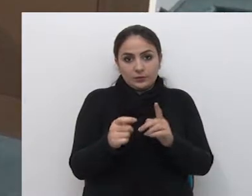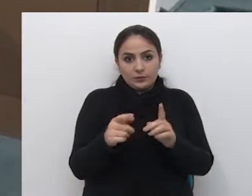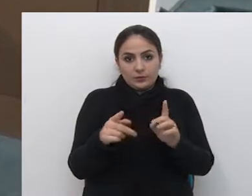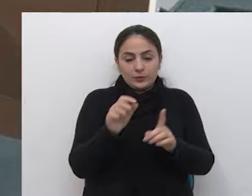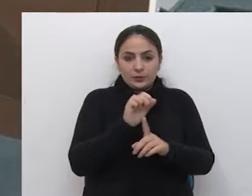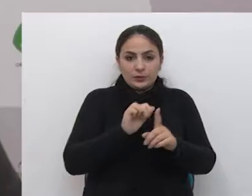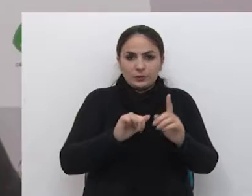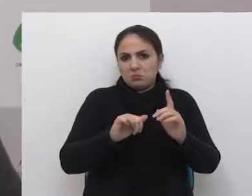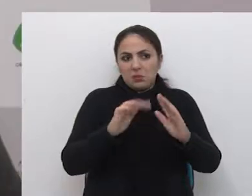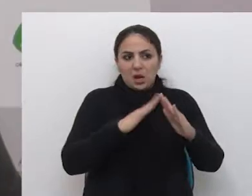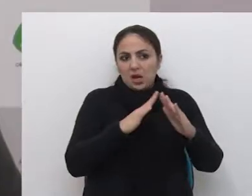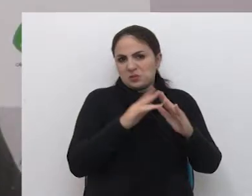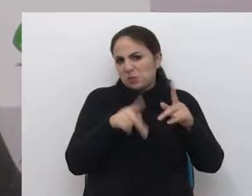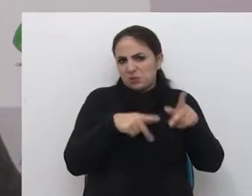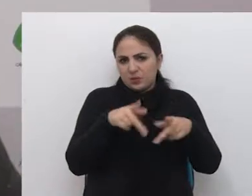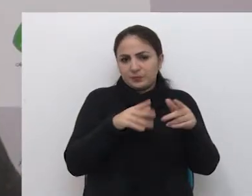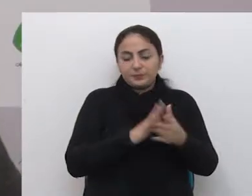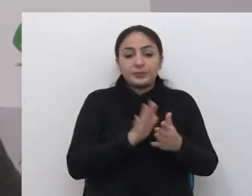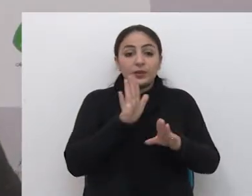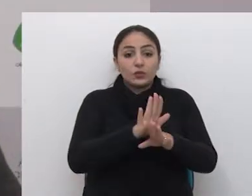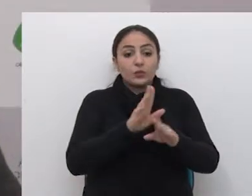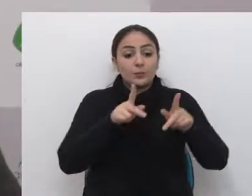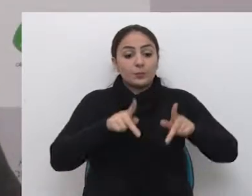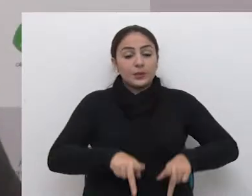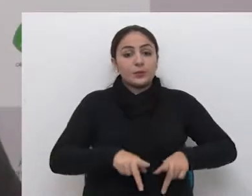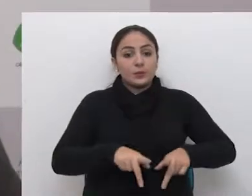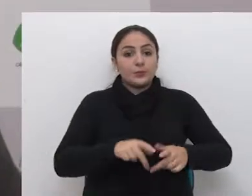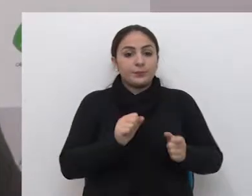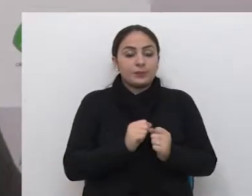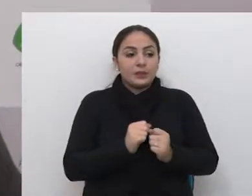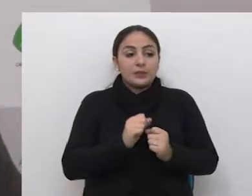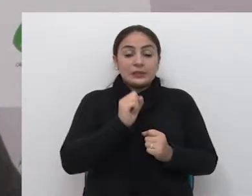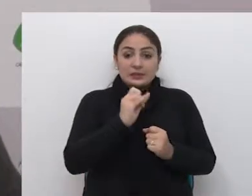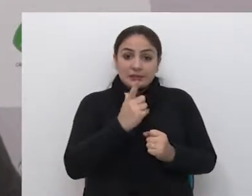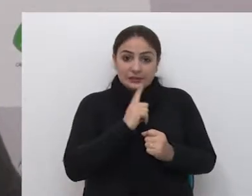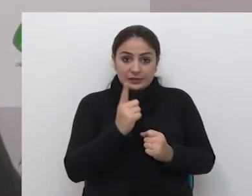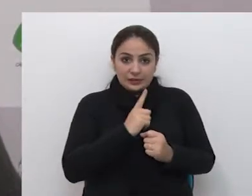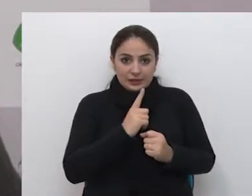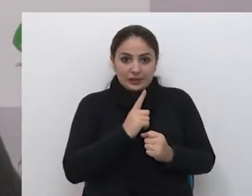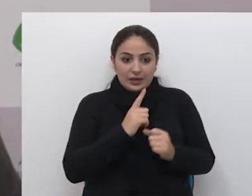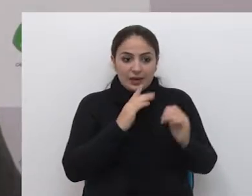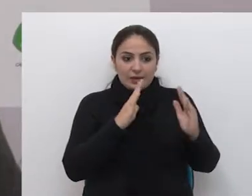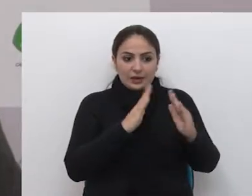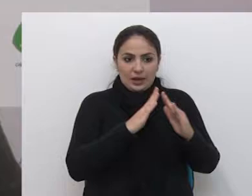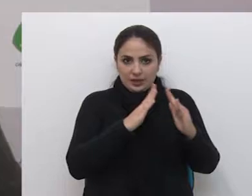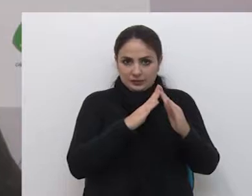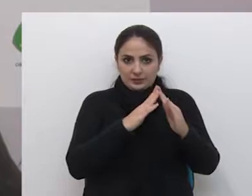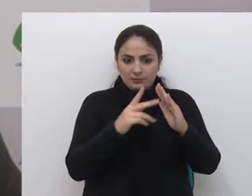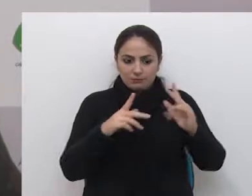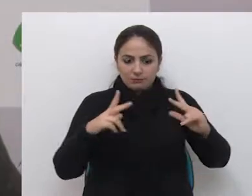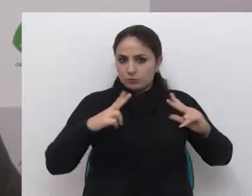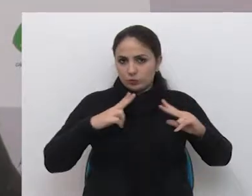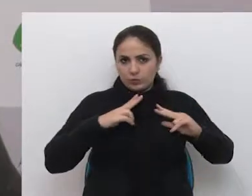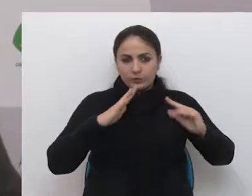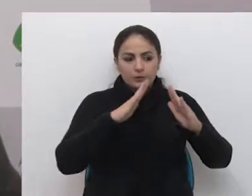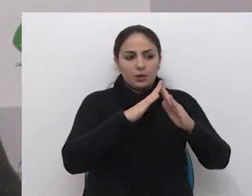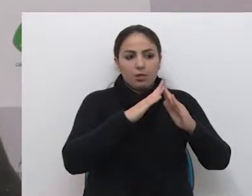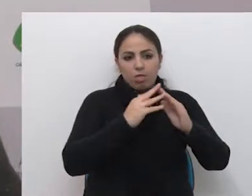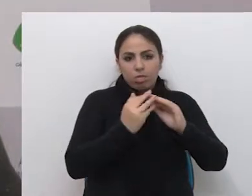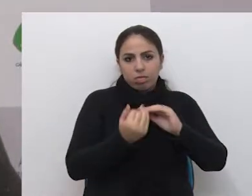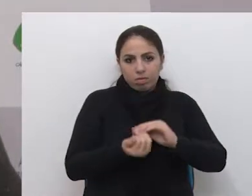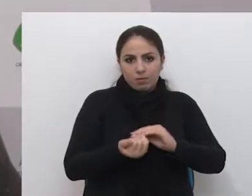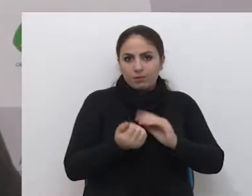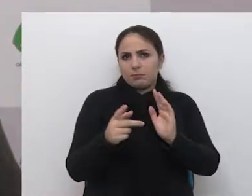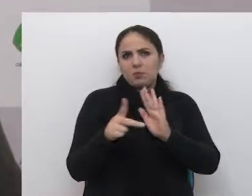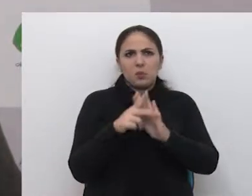aluguel popular. Um benefício para que pessoas que, porventura, tendo a sua residência privada, a tenham devastada por fenômenos, por